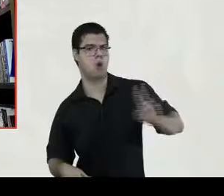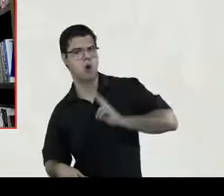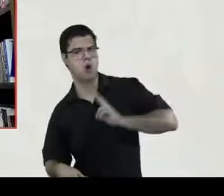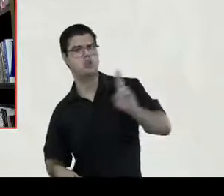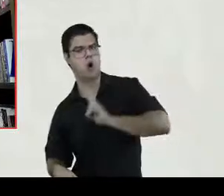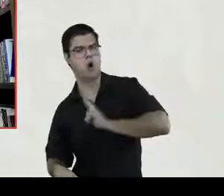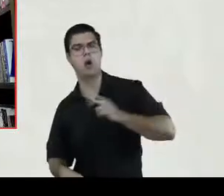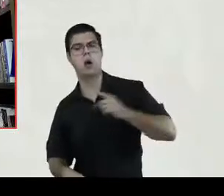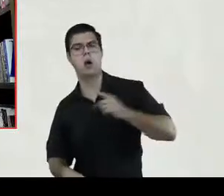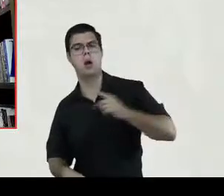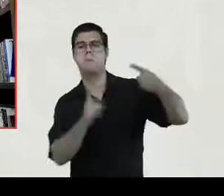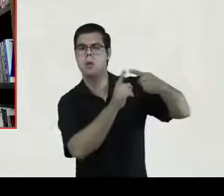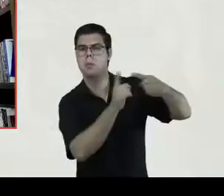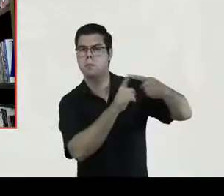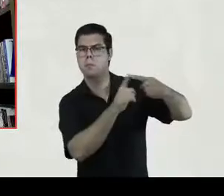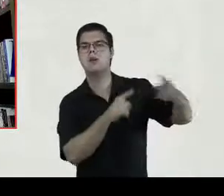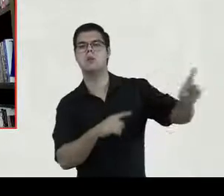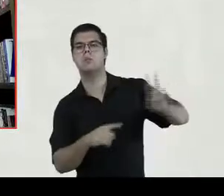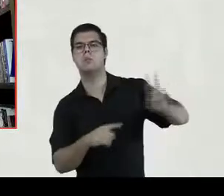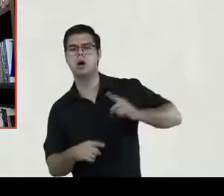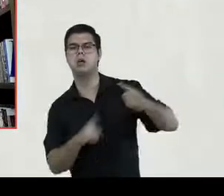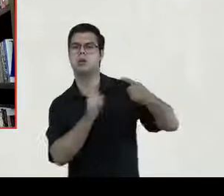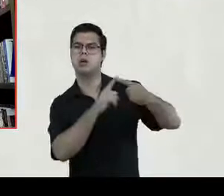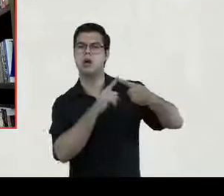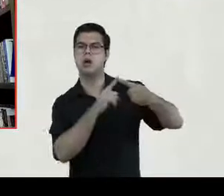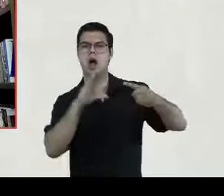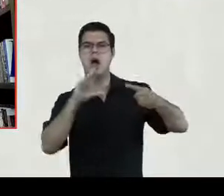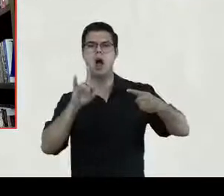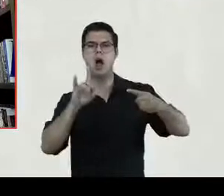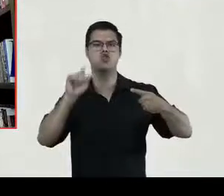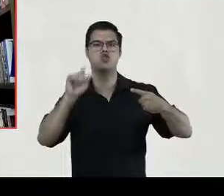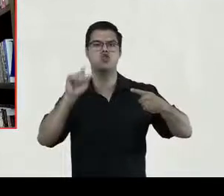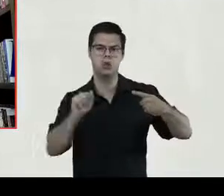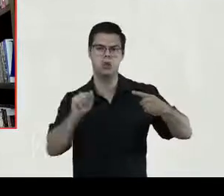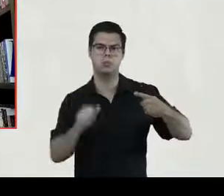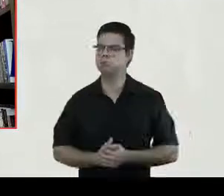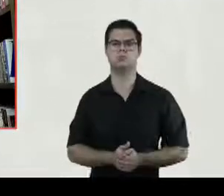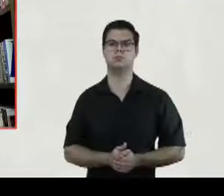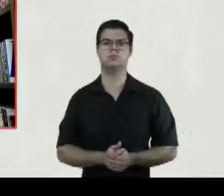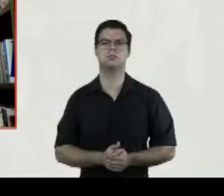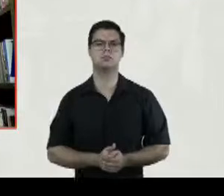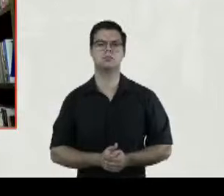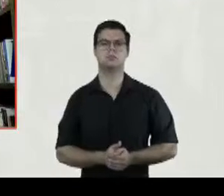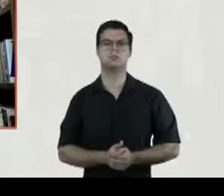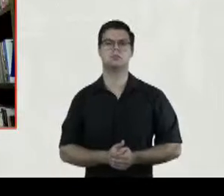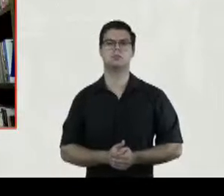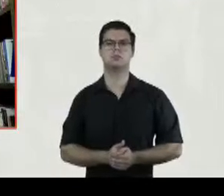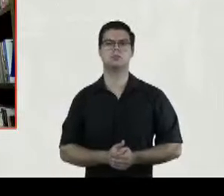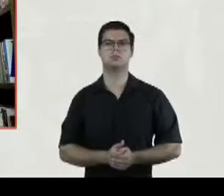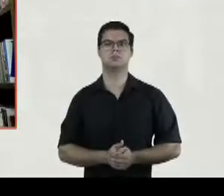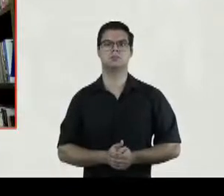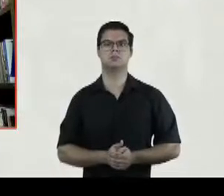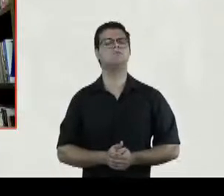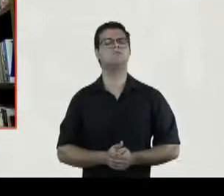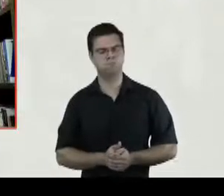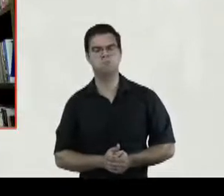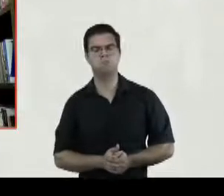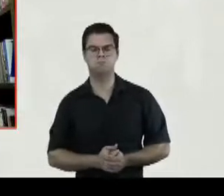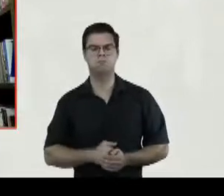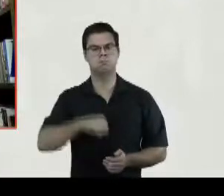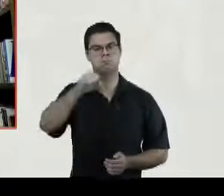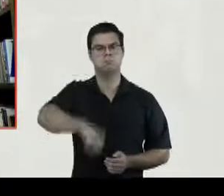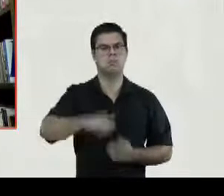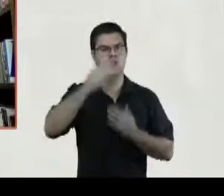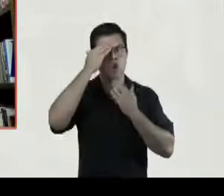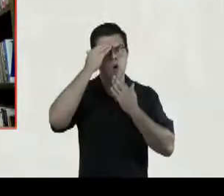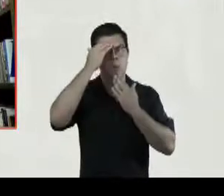de apresentação. Então, por favor, com a palavra, a doutora Cláudia. Ja, vielen Dank für die Frage.